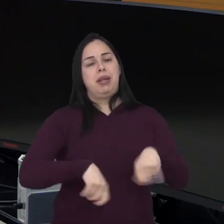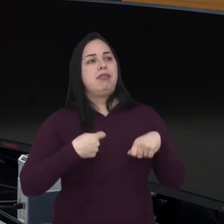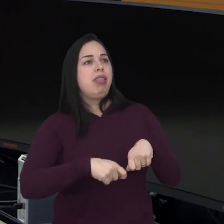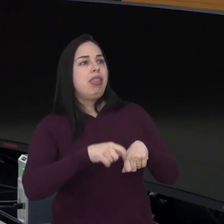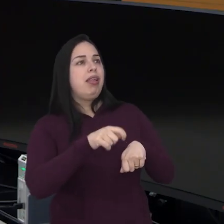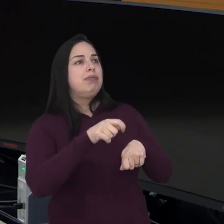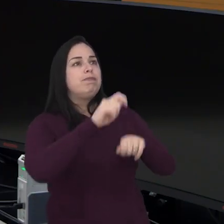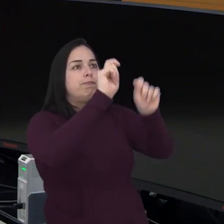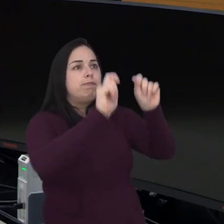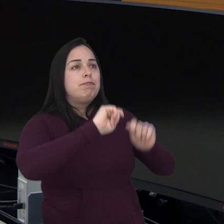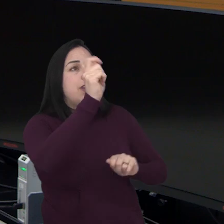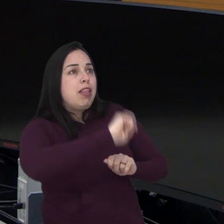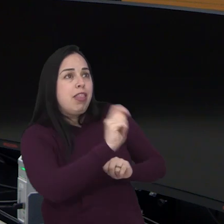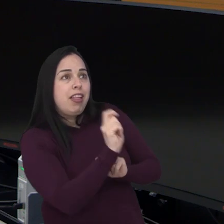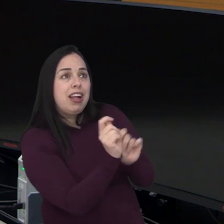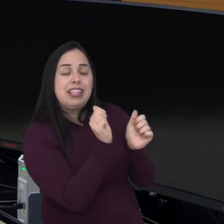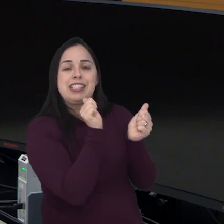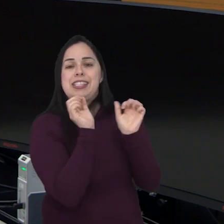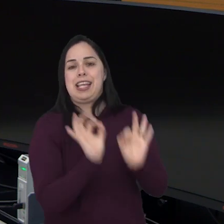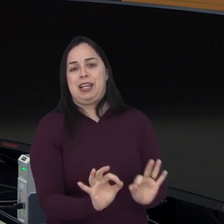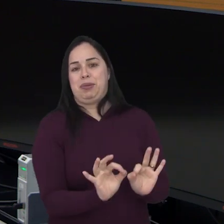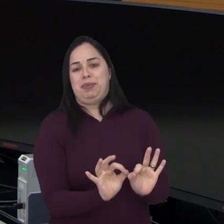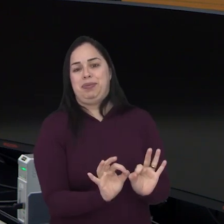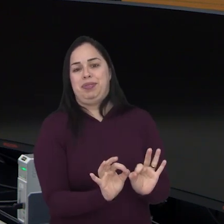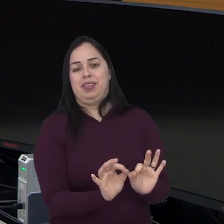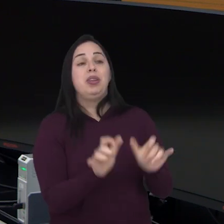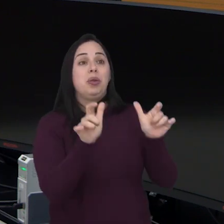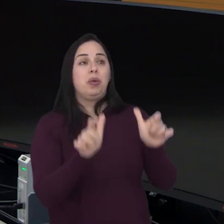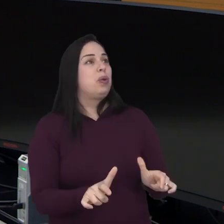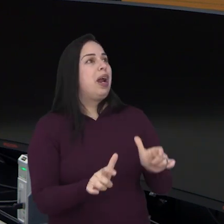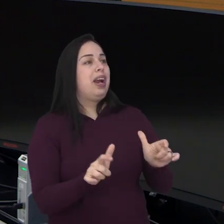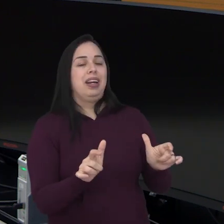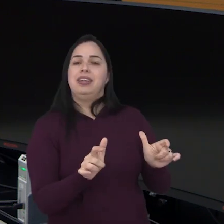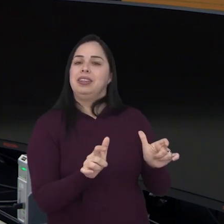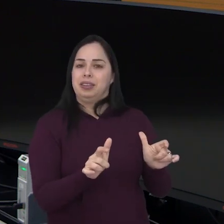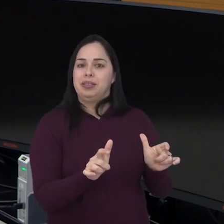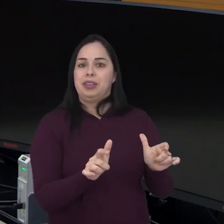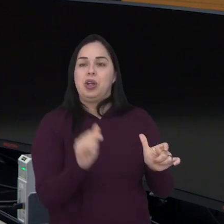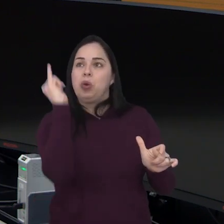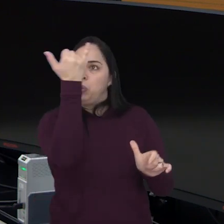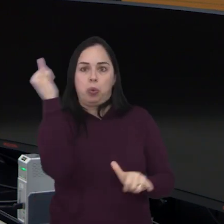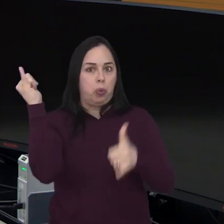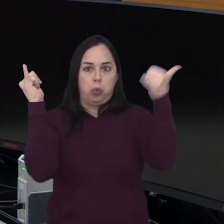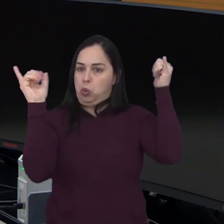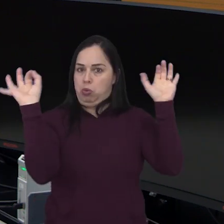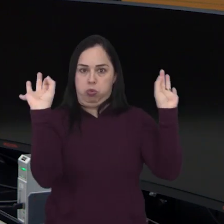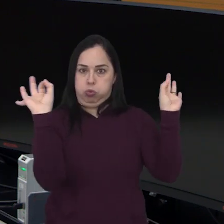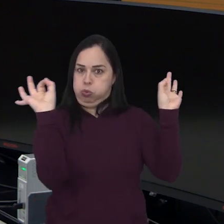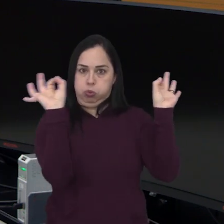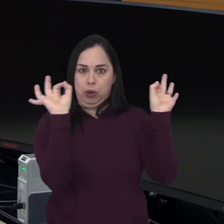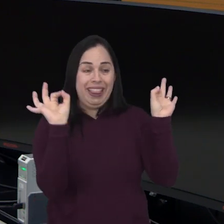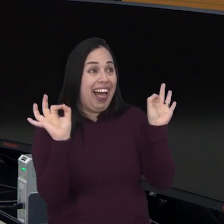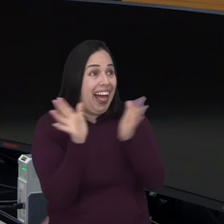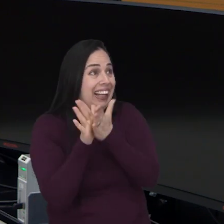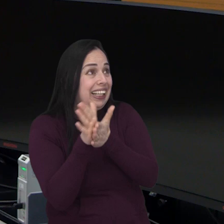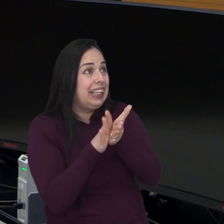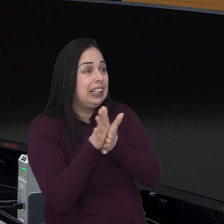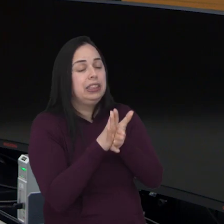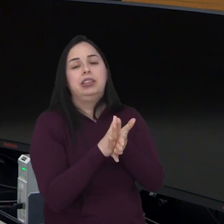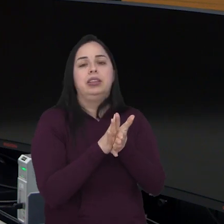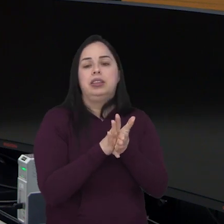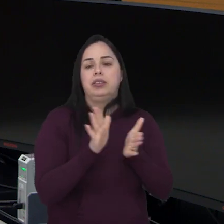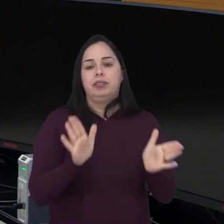brincadeira saudável, desde que ela seja feita da forma adequada, que é soltar num lugar aberto, né, sem